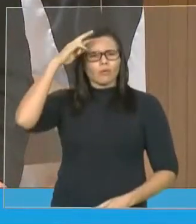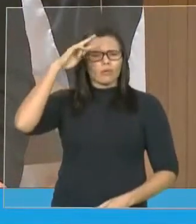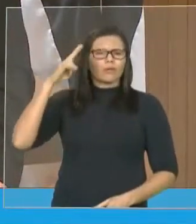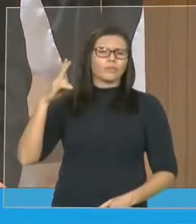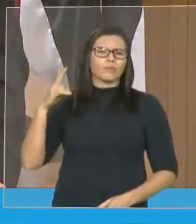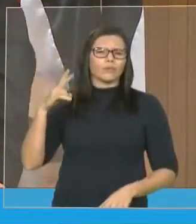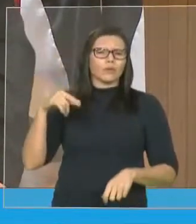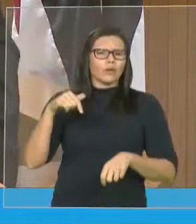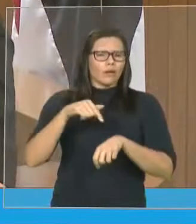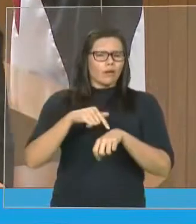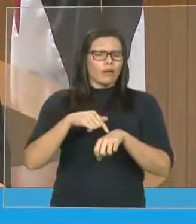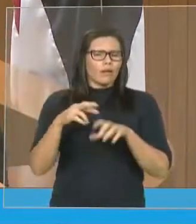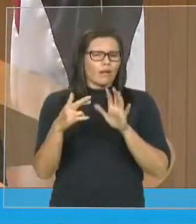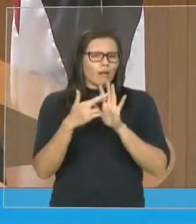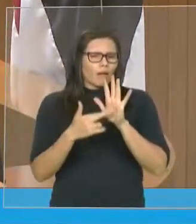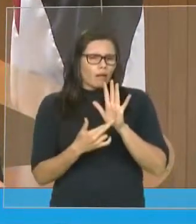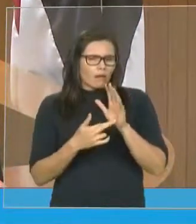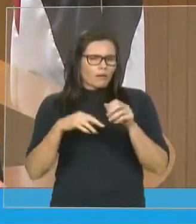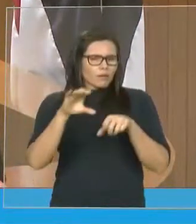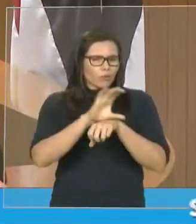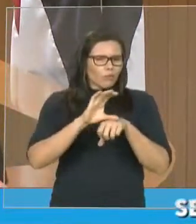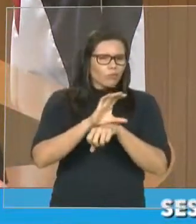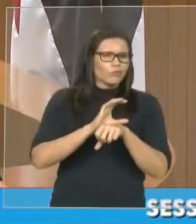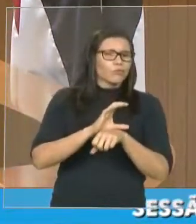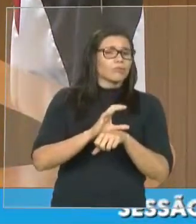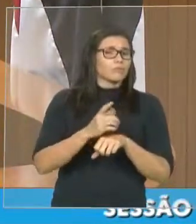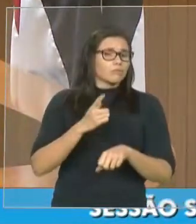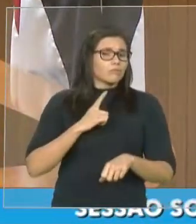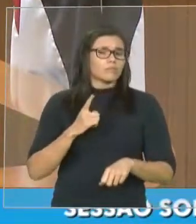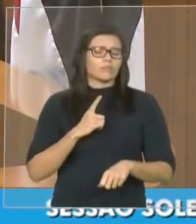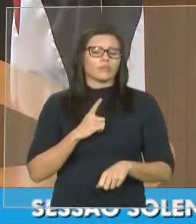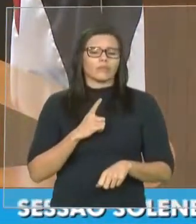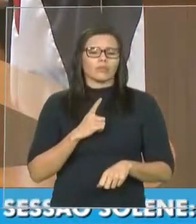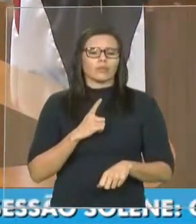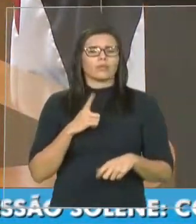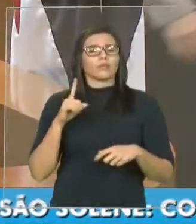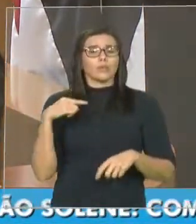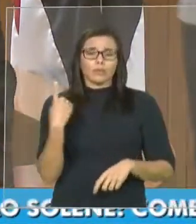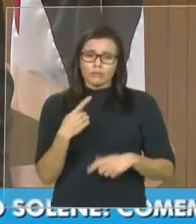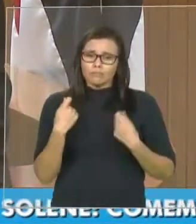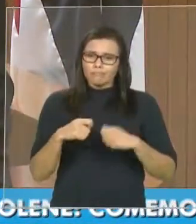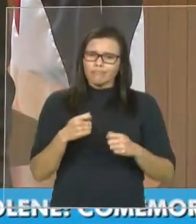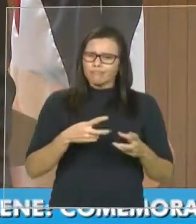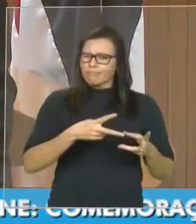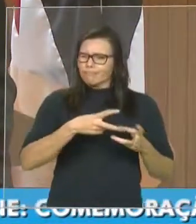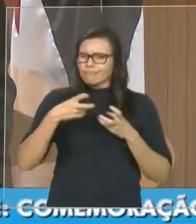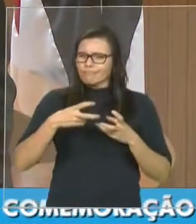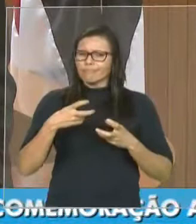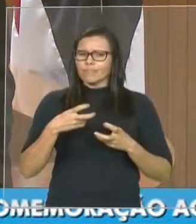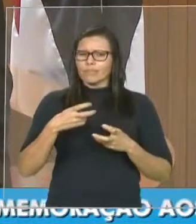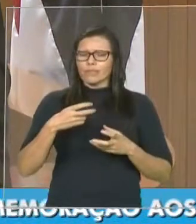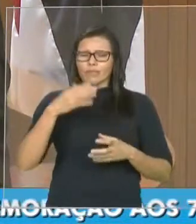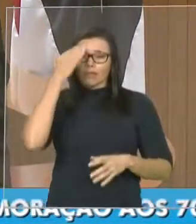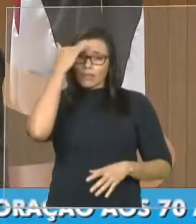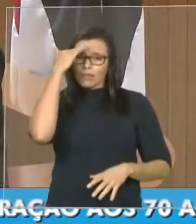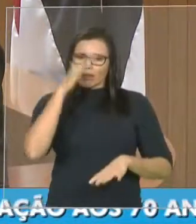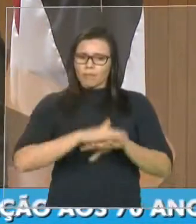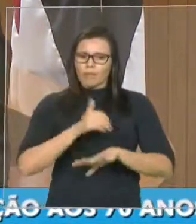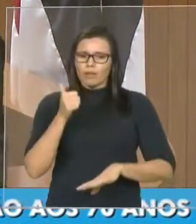Constituição que, às vezes, mal lido, mal interpretado, levam a conclusões equivocadas. O artigo 2º diz que todos os